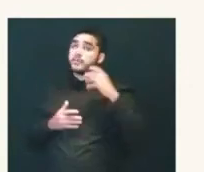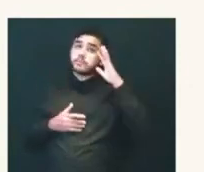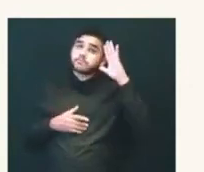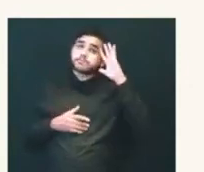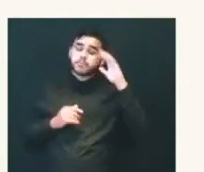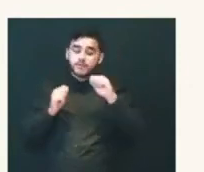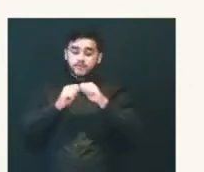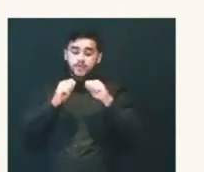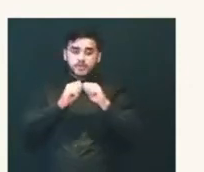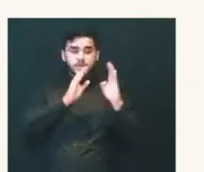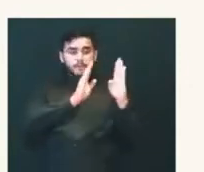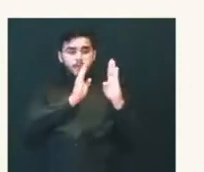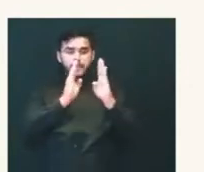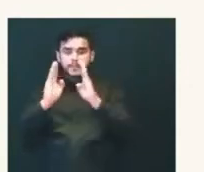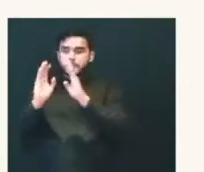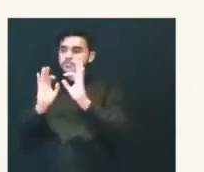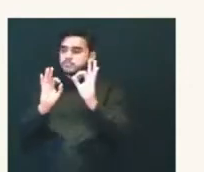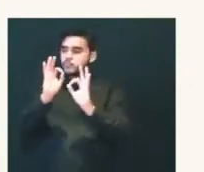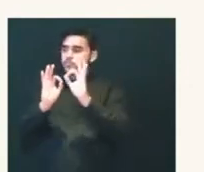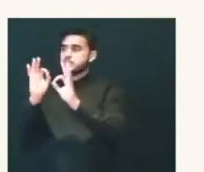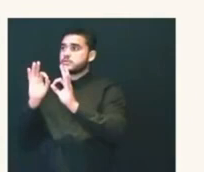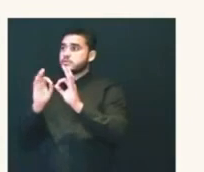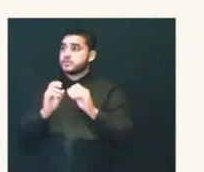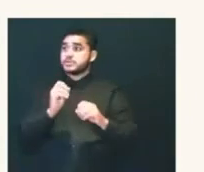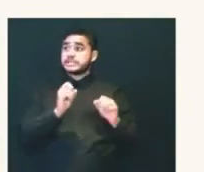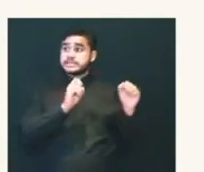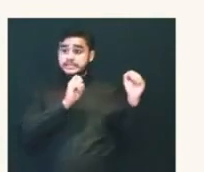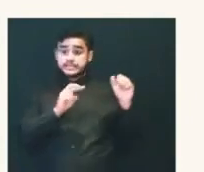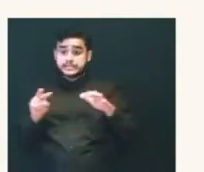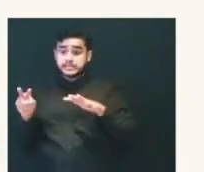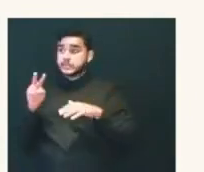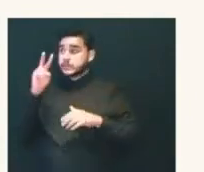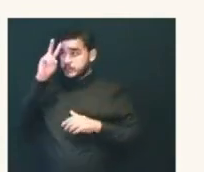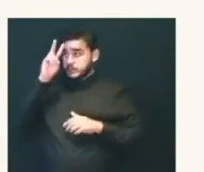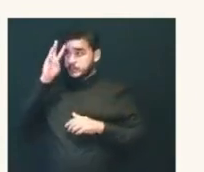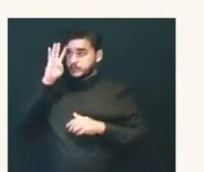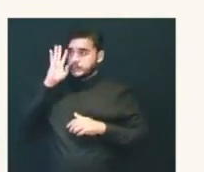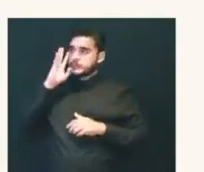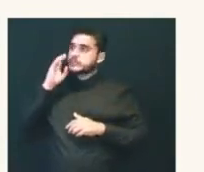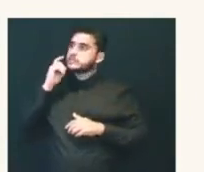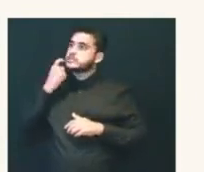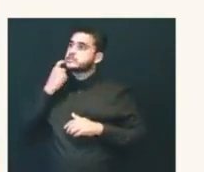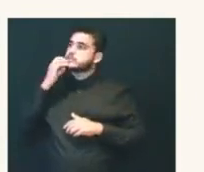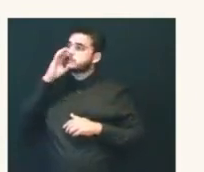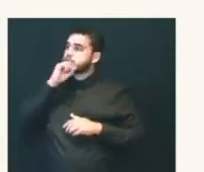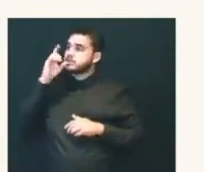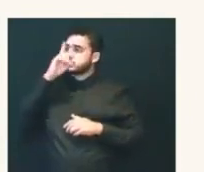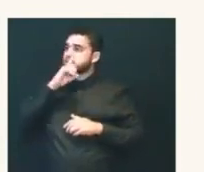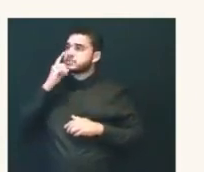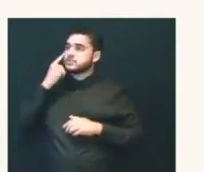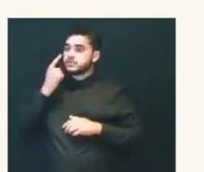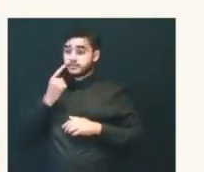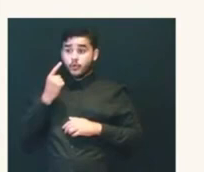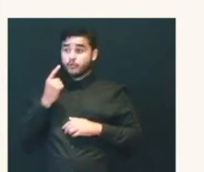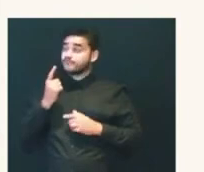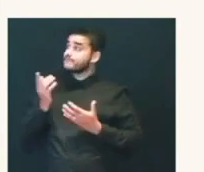aqui num cardápio. E vai fazer isso para a semana inteira. Segunda, terça, quarta, quinta, sexta, sábado,